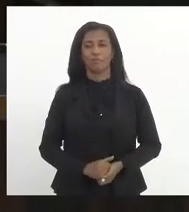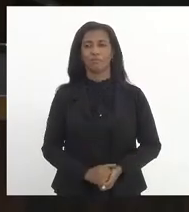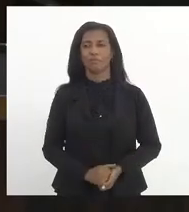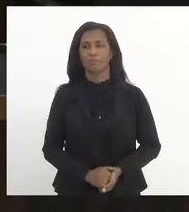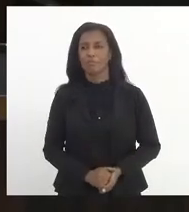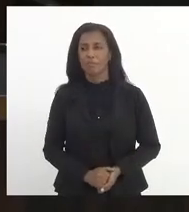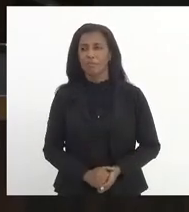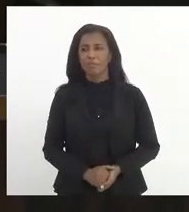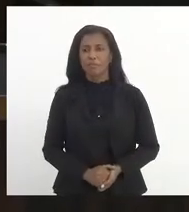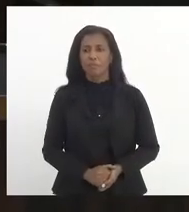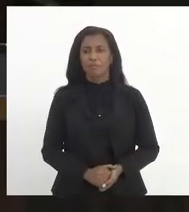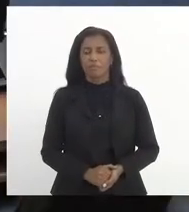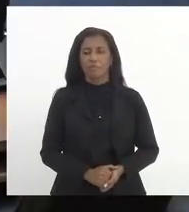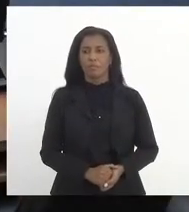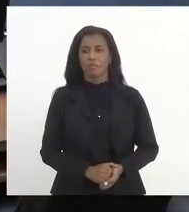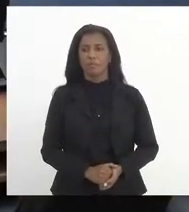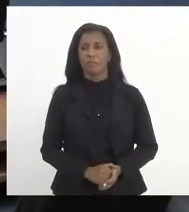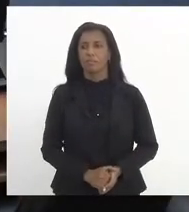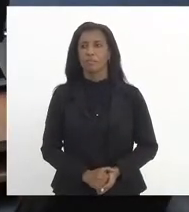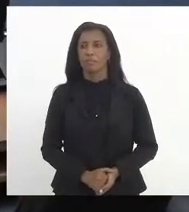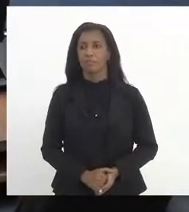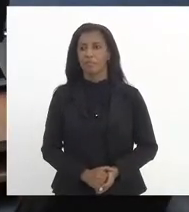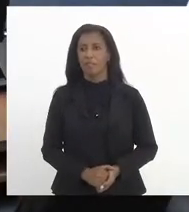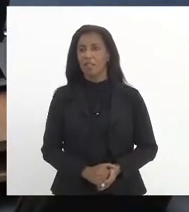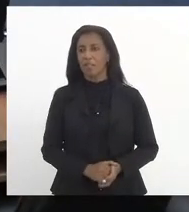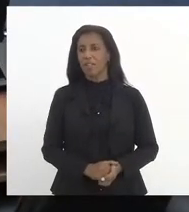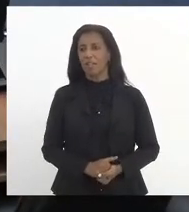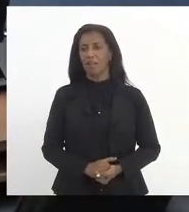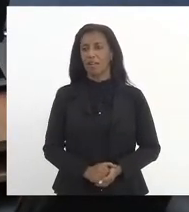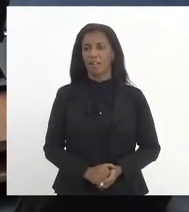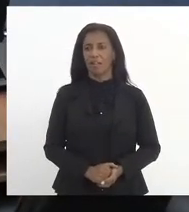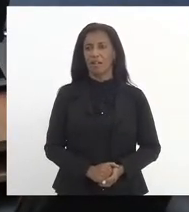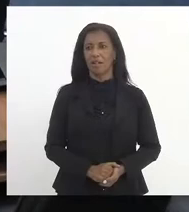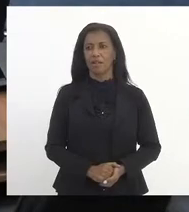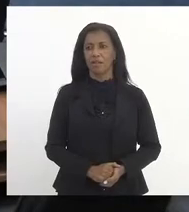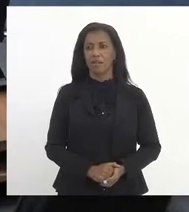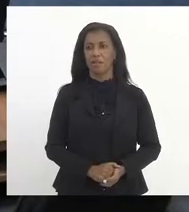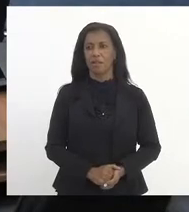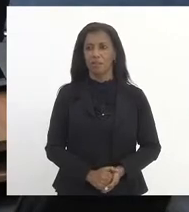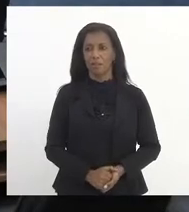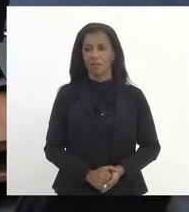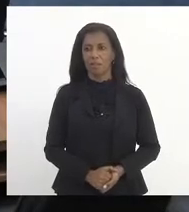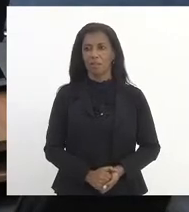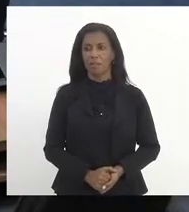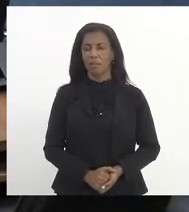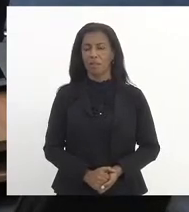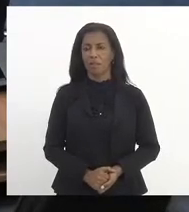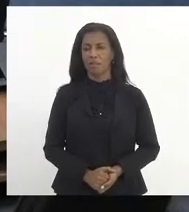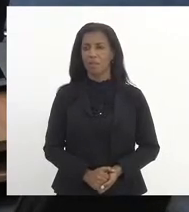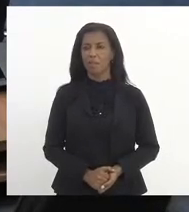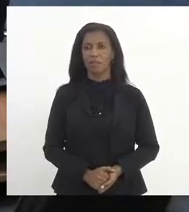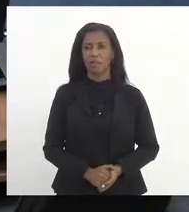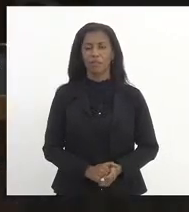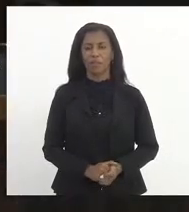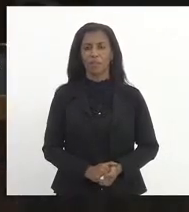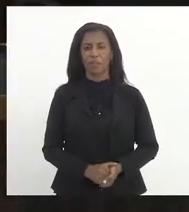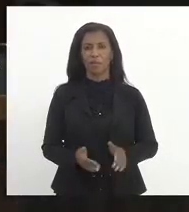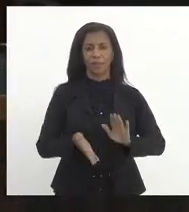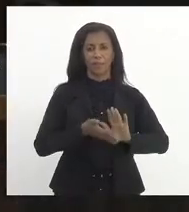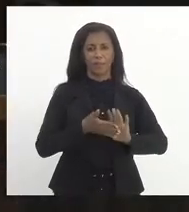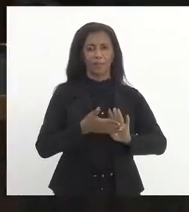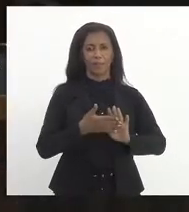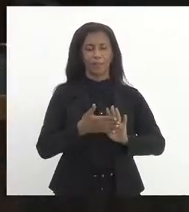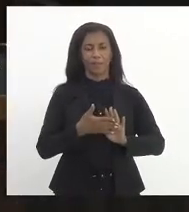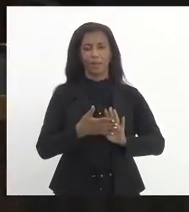Está aberto o seu som, deputado Eliomar. Parecer da Comissão de